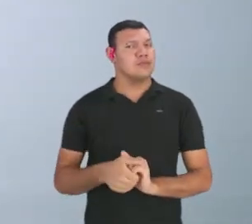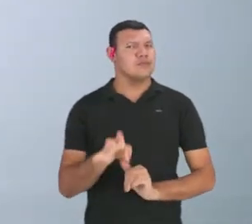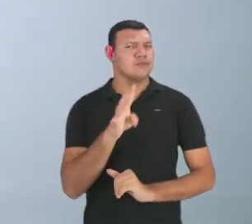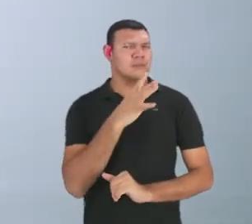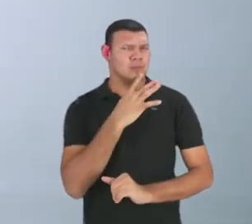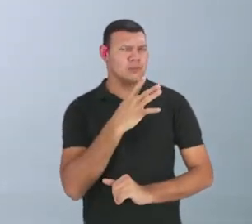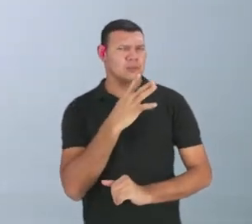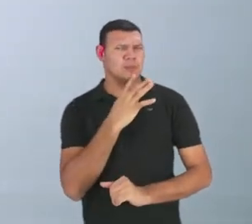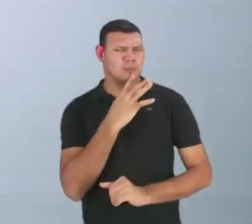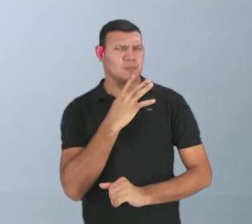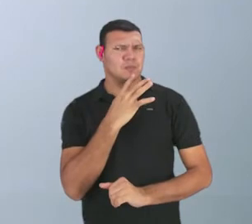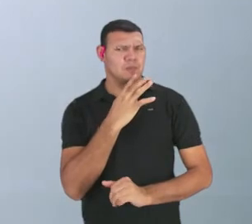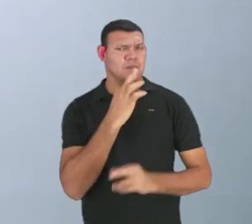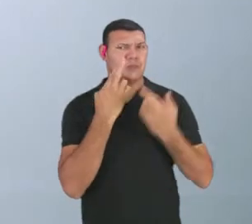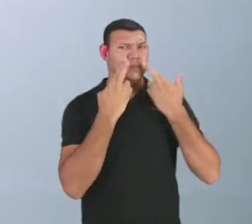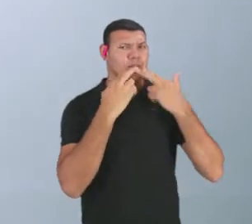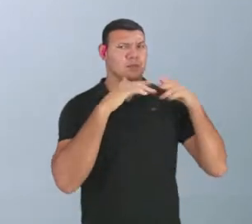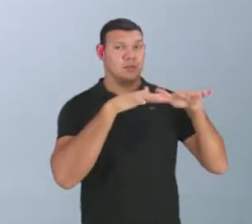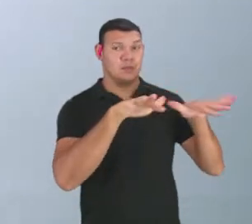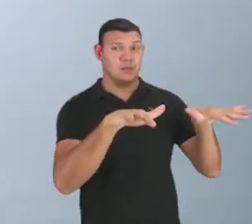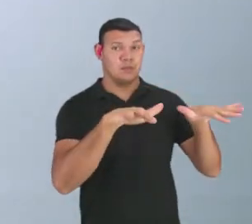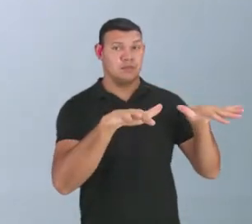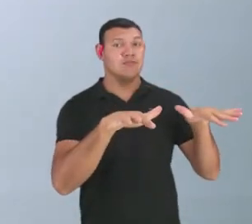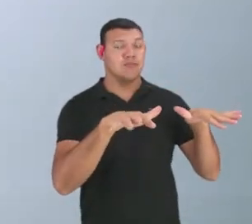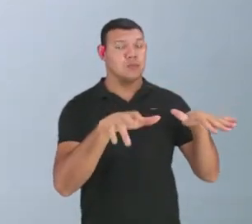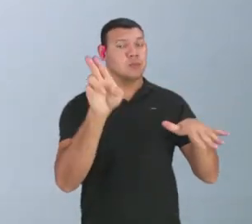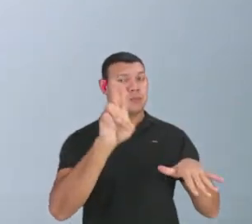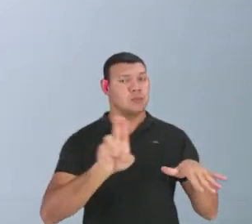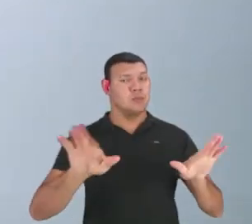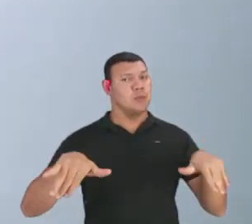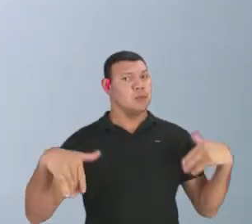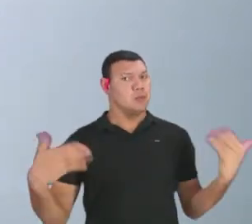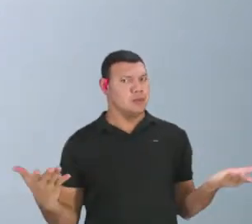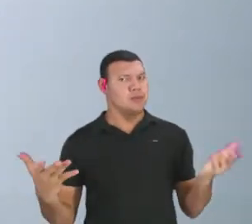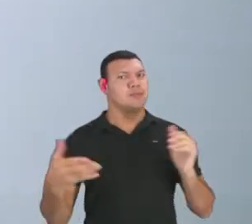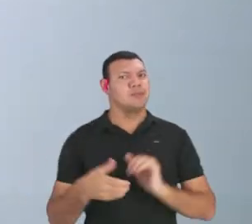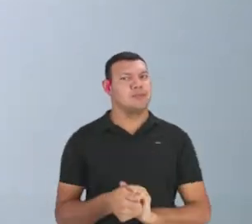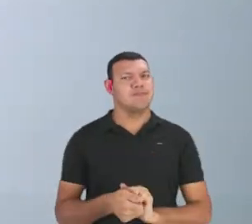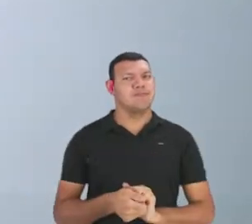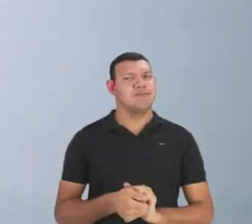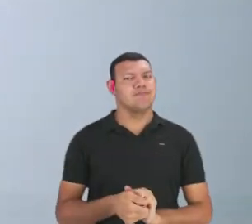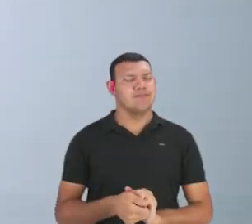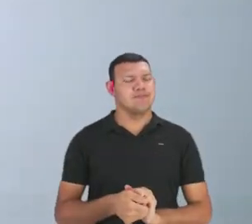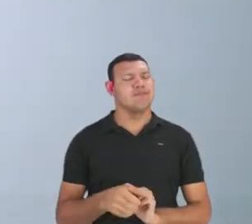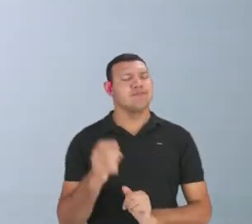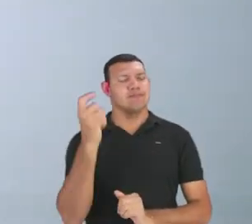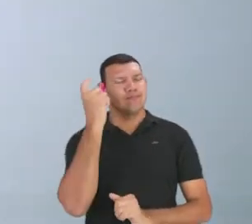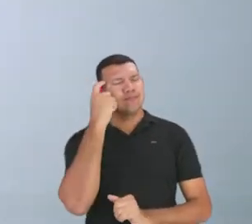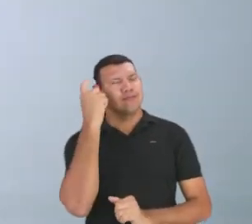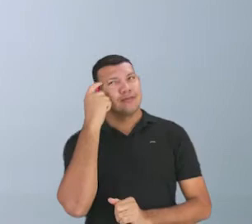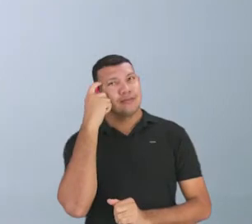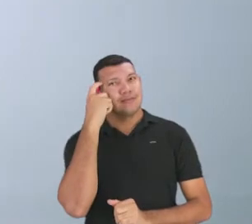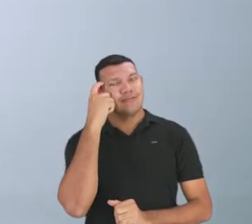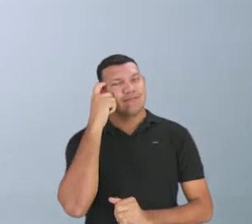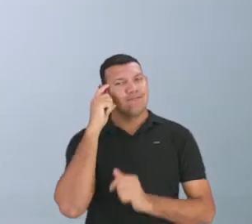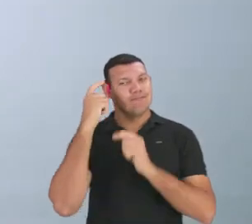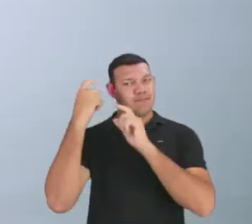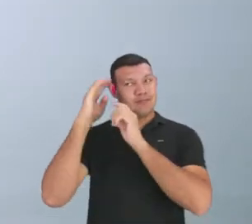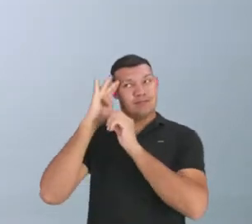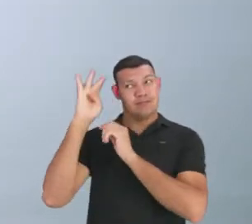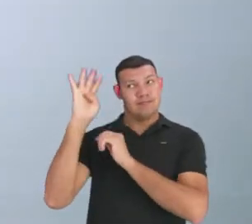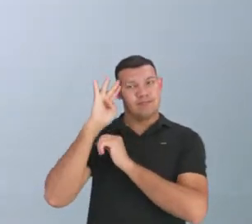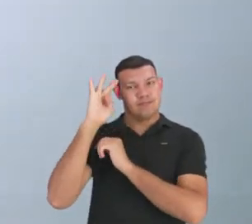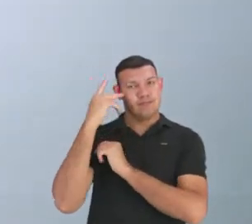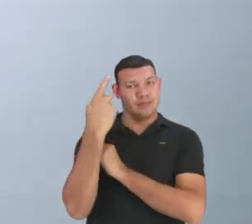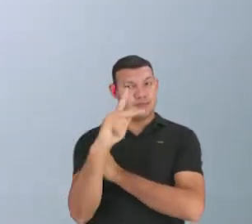os recursos que podem ser utilizados com essa intenção de defender uma tese. Além disso,